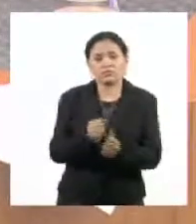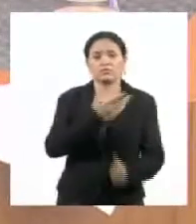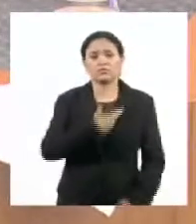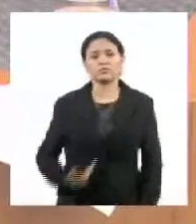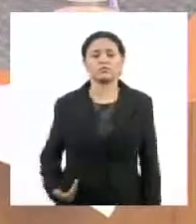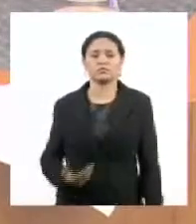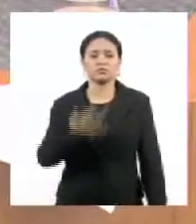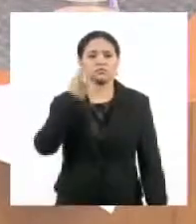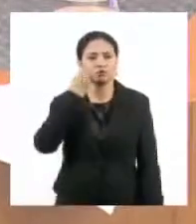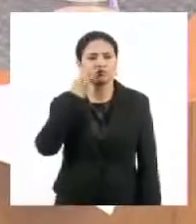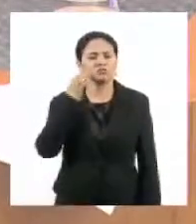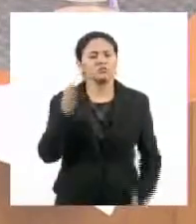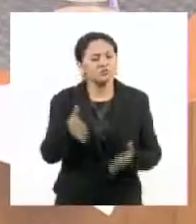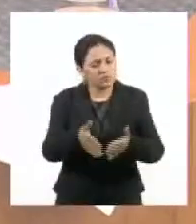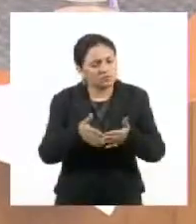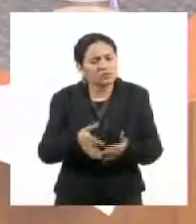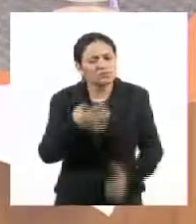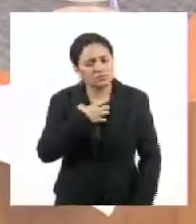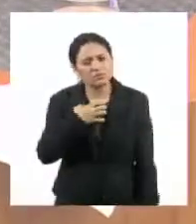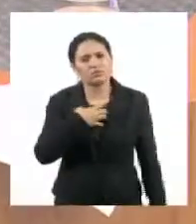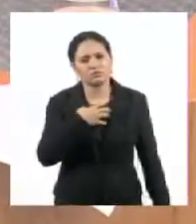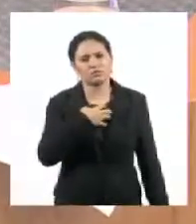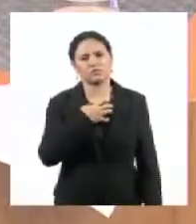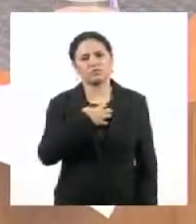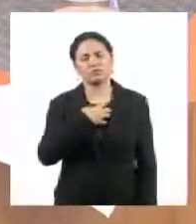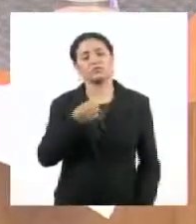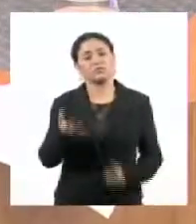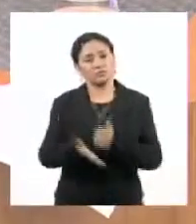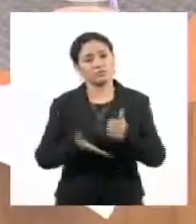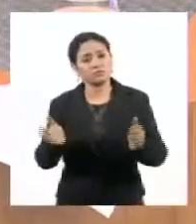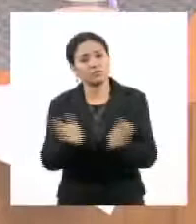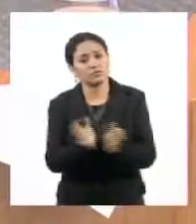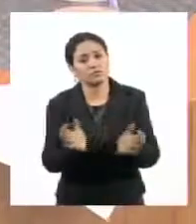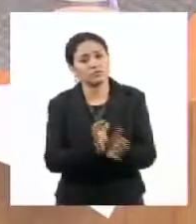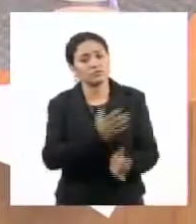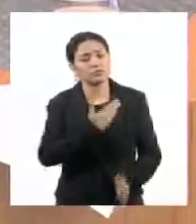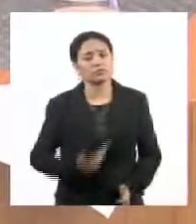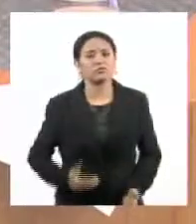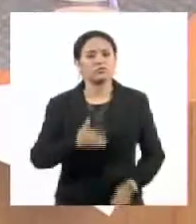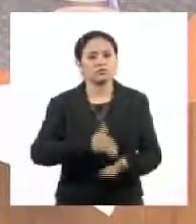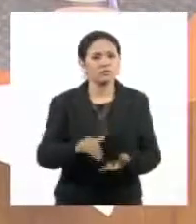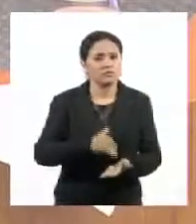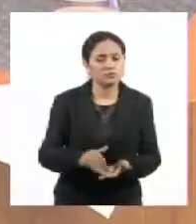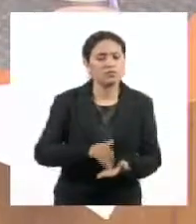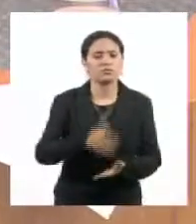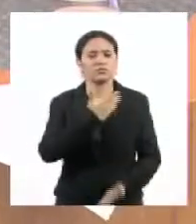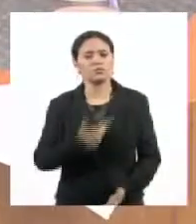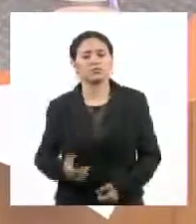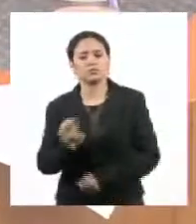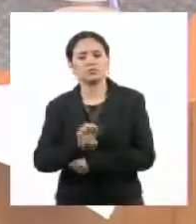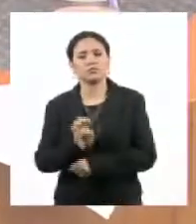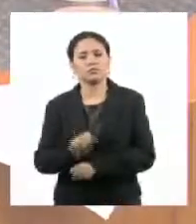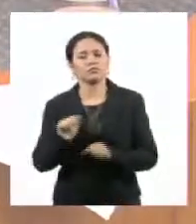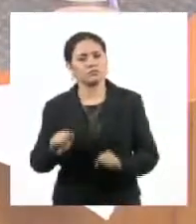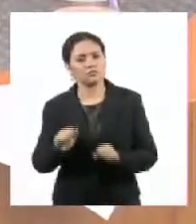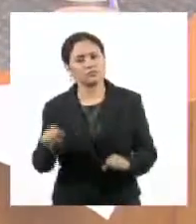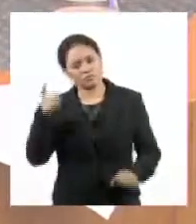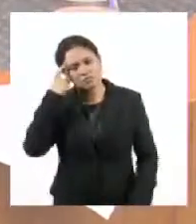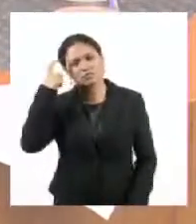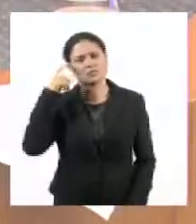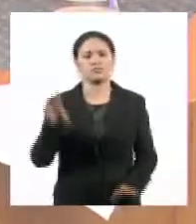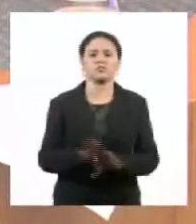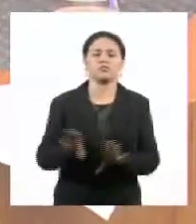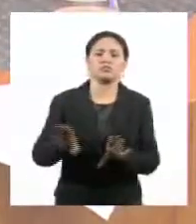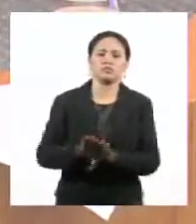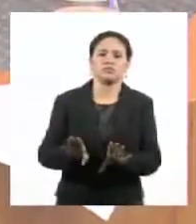sensibilidade e que a base do governo, os secretários, o governo do estado, possa ter também um momento de reflexão e